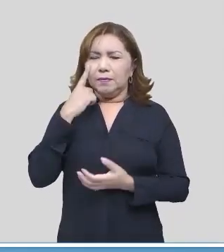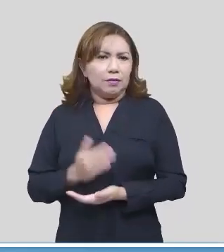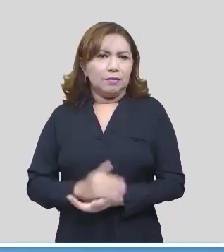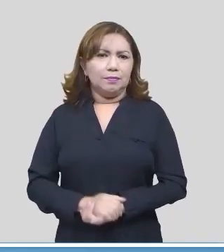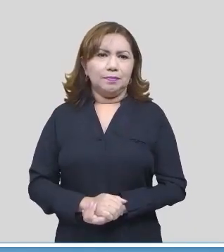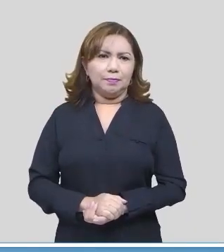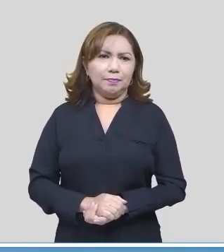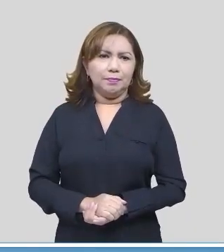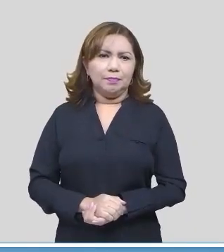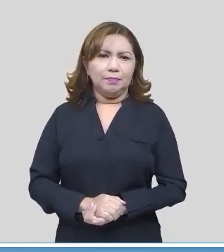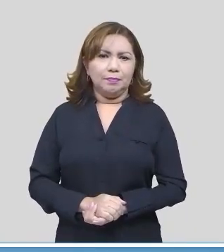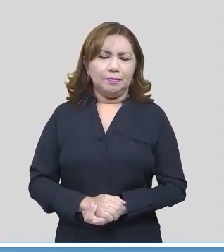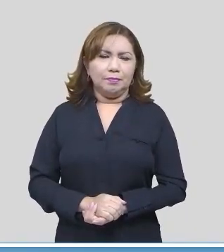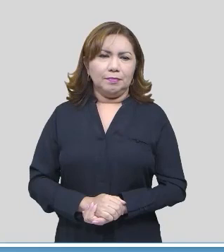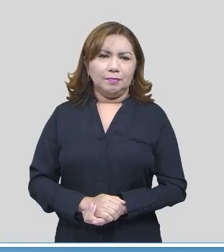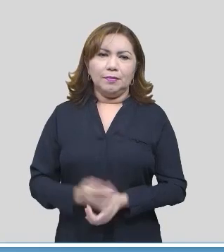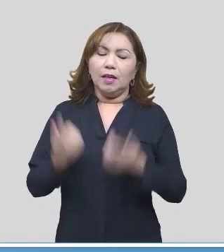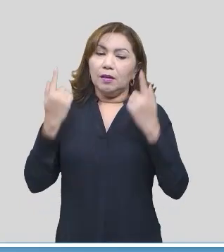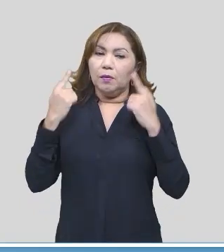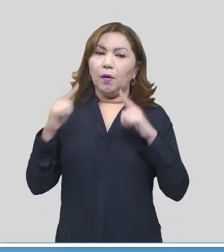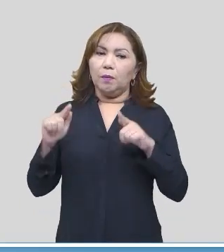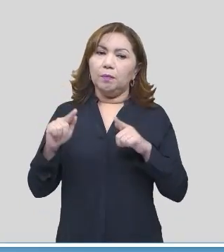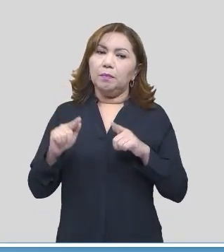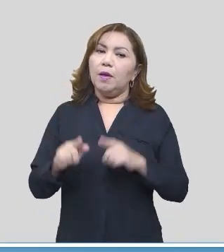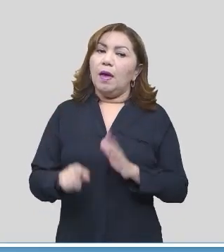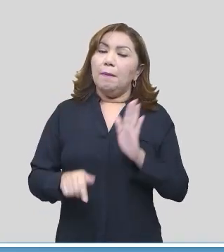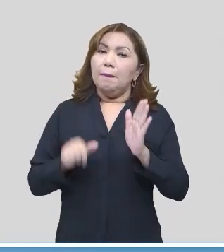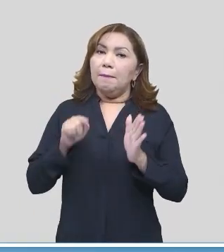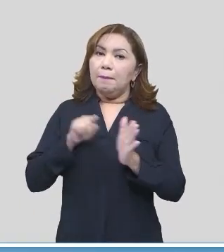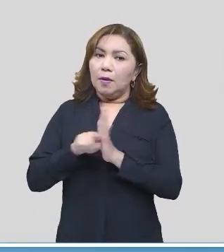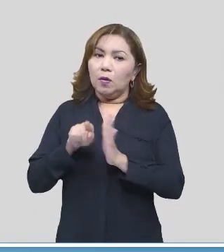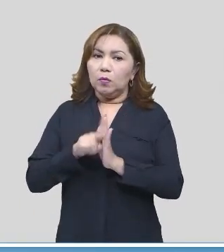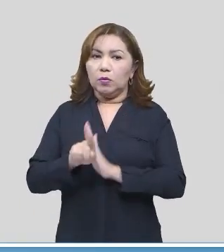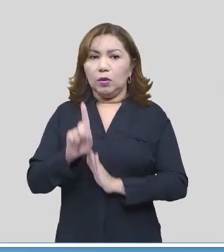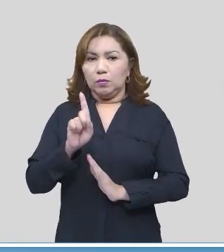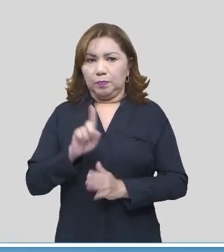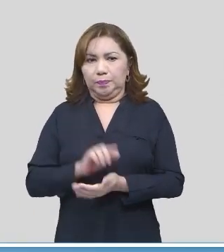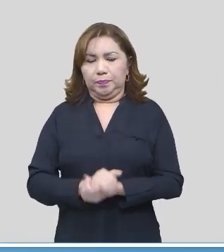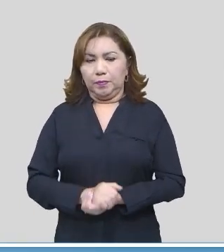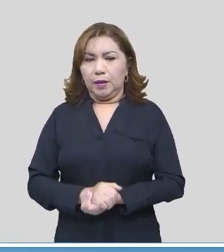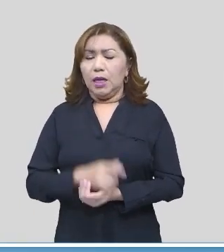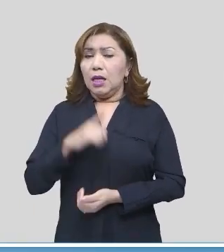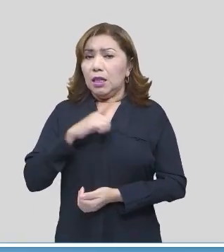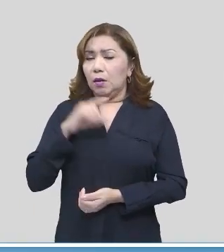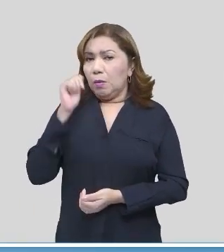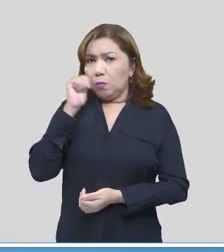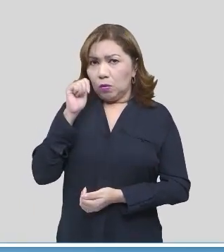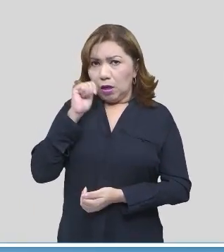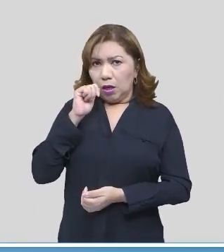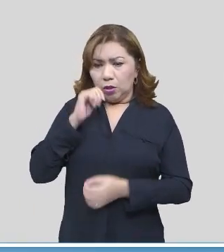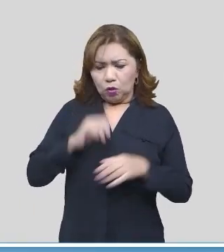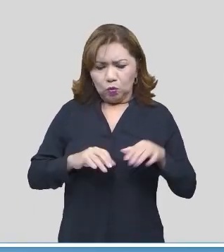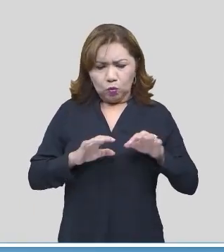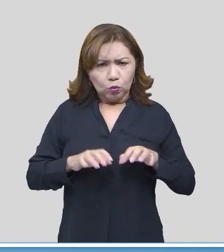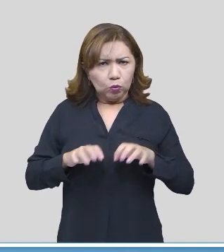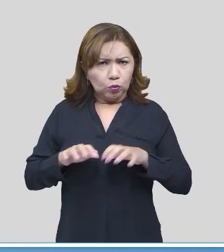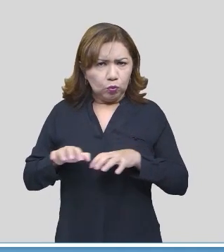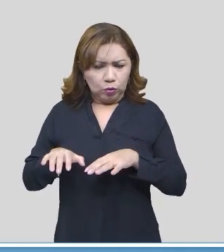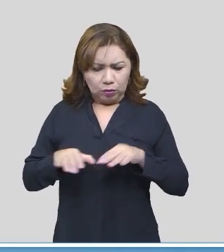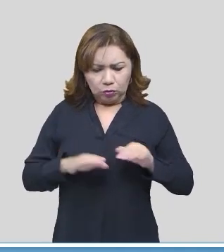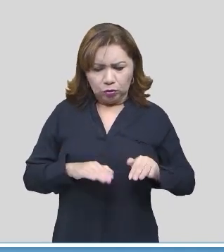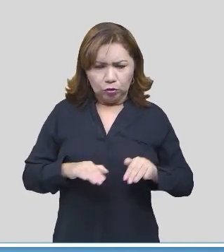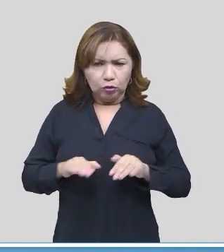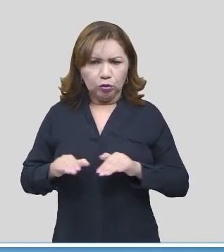Vamos? Desafio 1. A costureira de mamãe comprou 8 metros